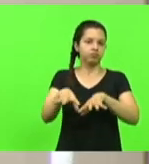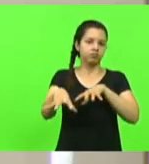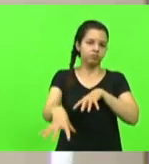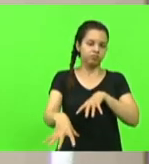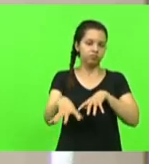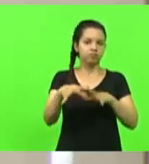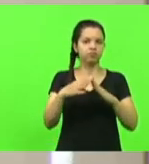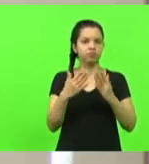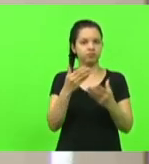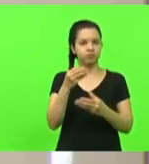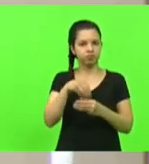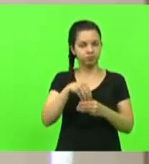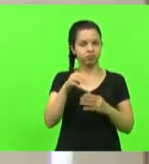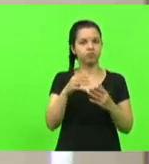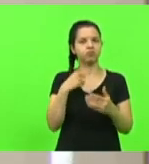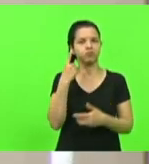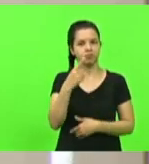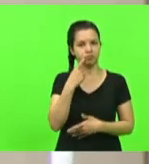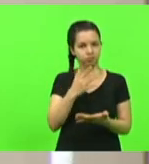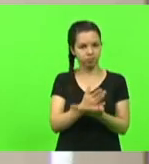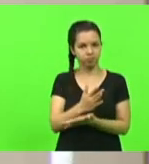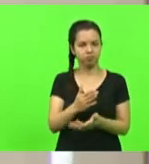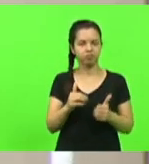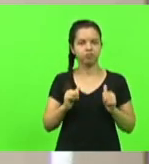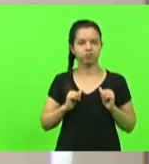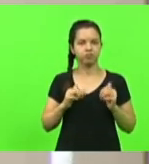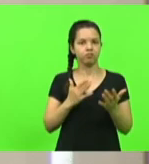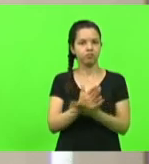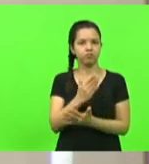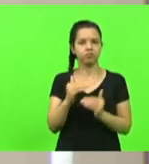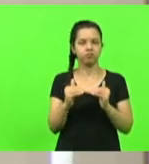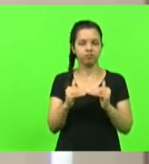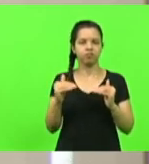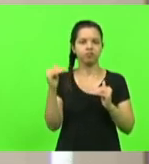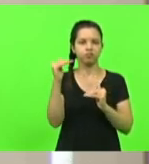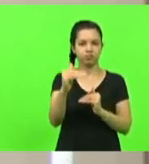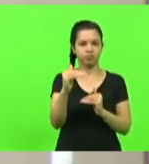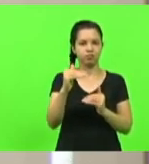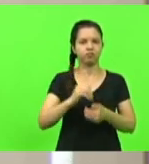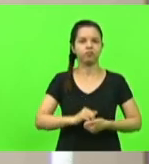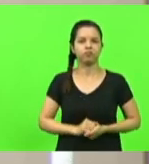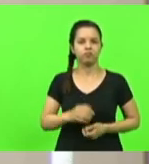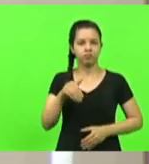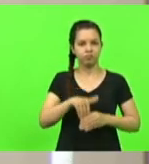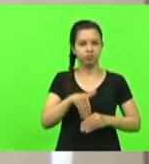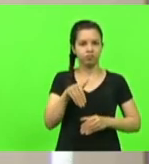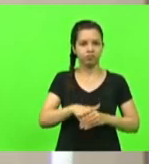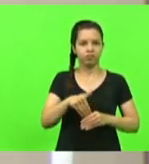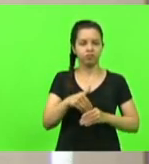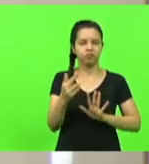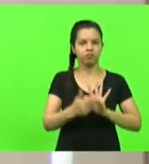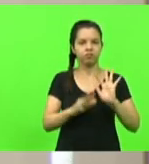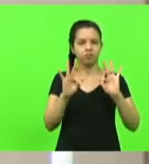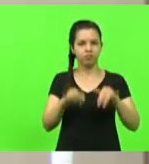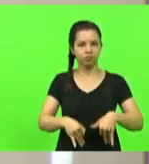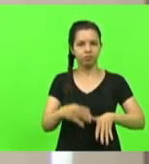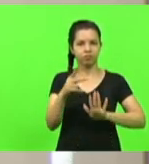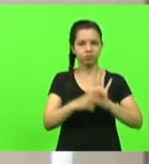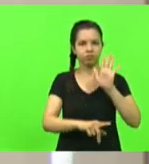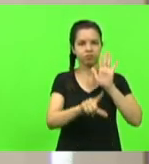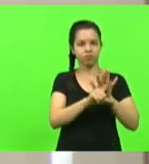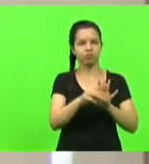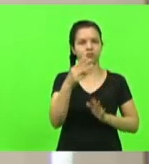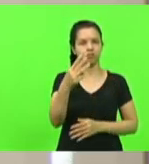Deputados que aprovam, permaneçam como se encontram. Aprovado por maioria. Em votação, redação final do projeto de lei 330